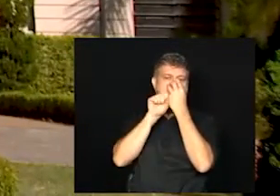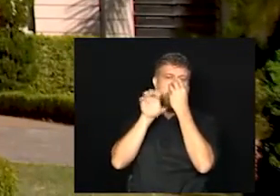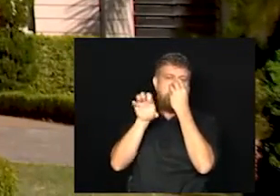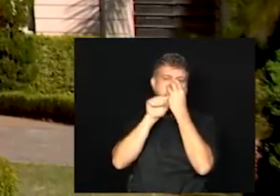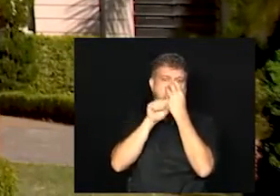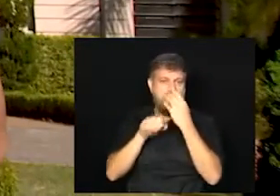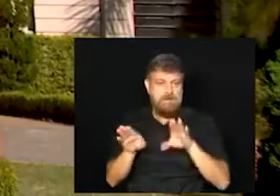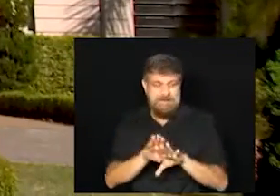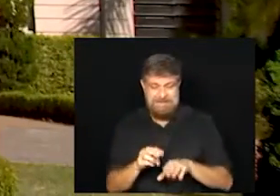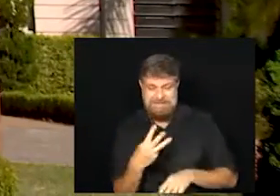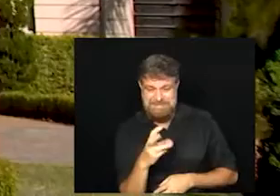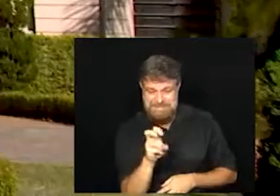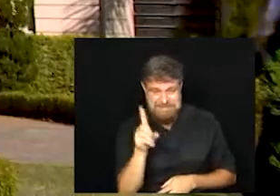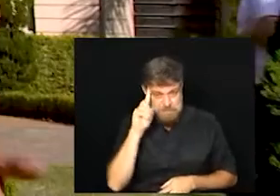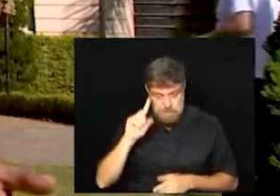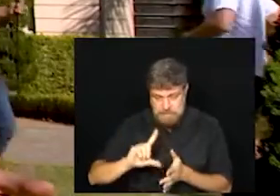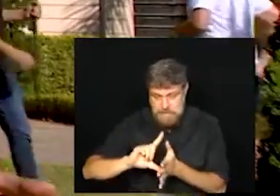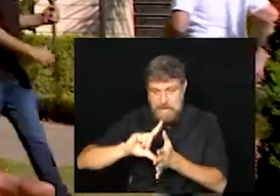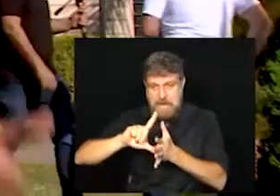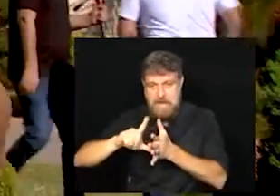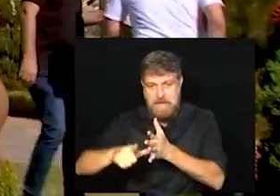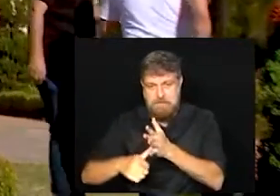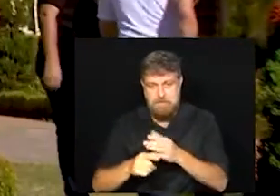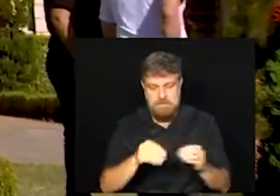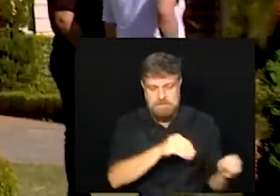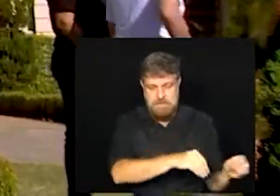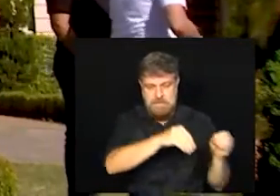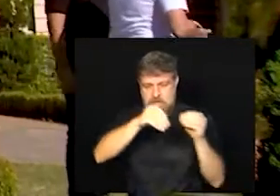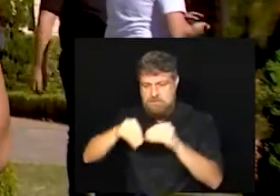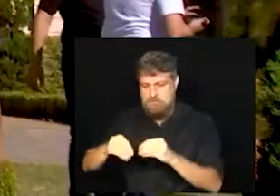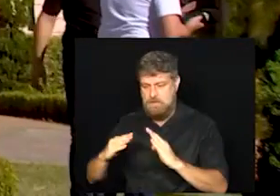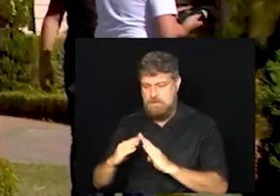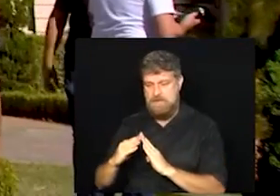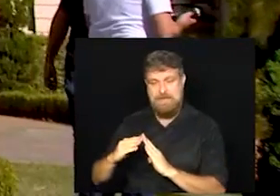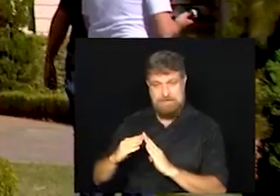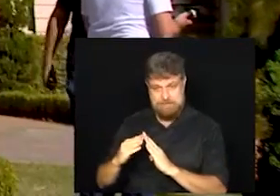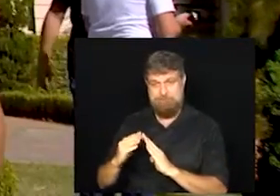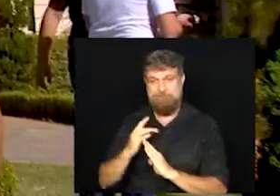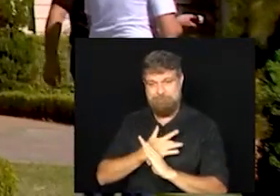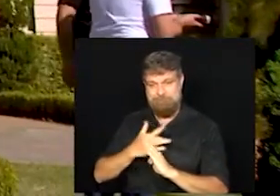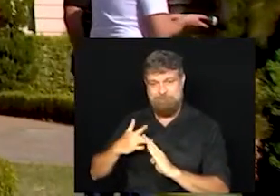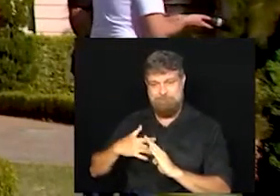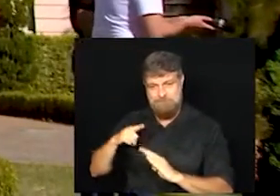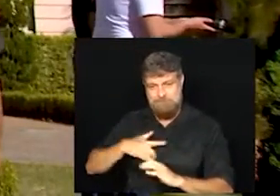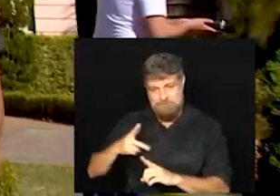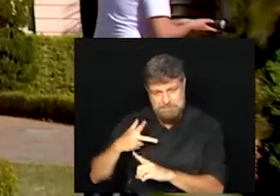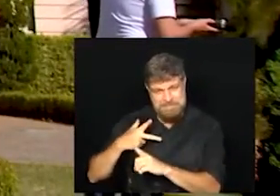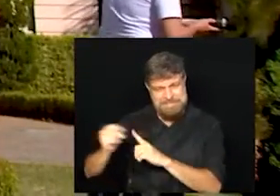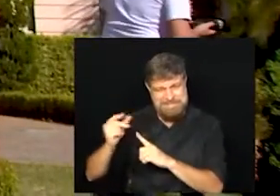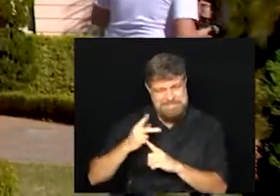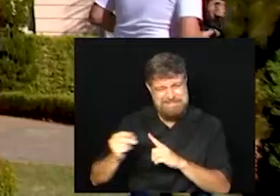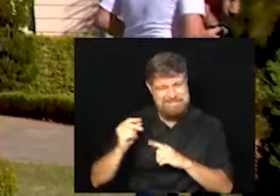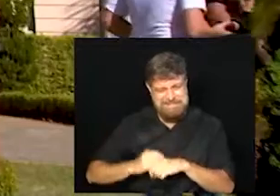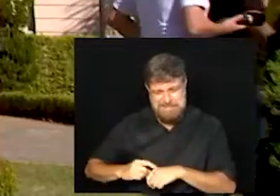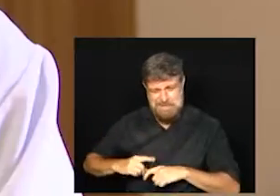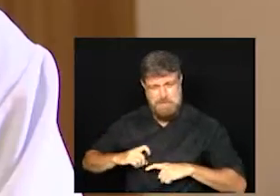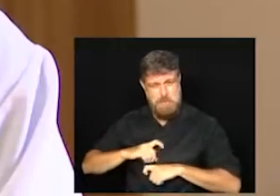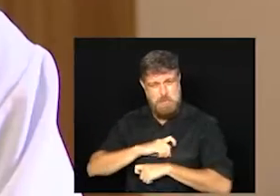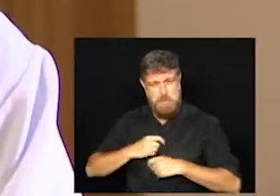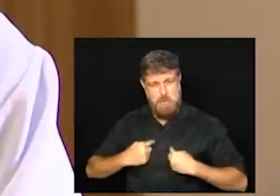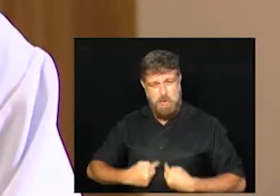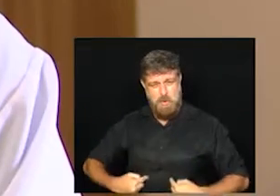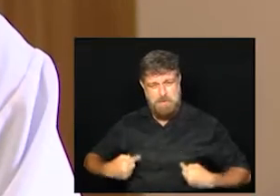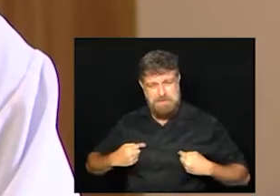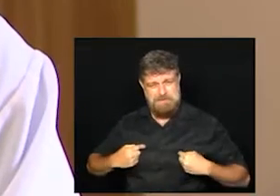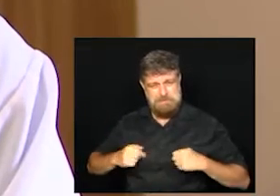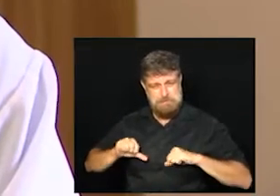Após 35 dias, ele veio transferido para cá, para a Casa de Saúde, onde superou várias infecções pulmonares. O